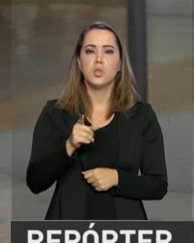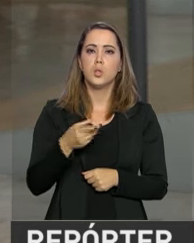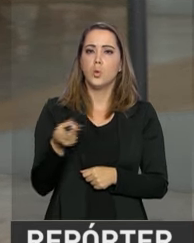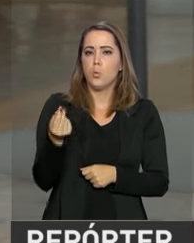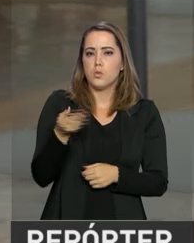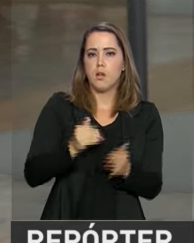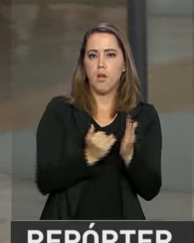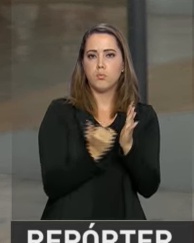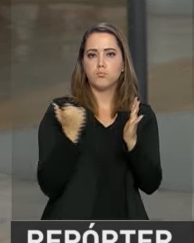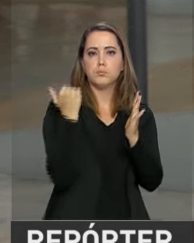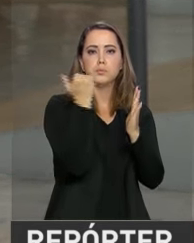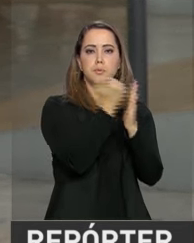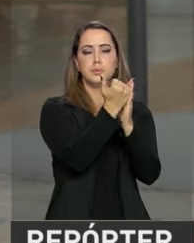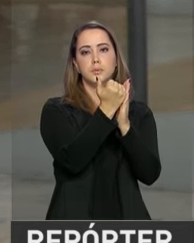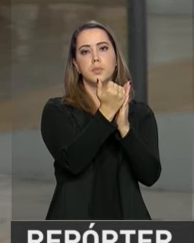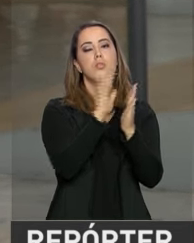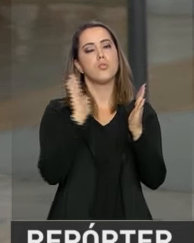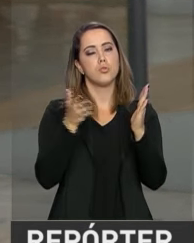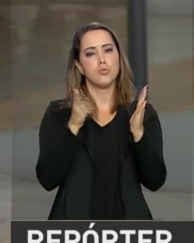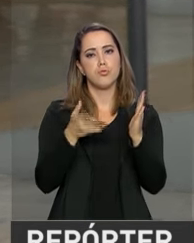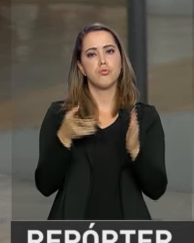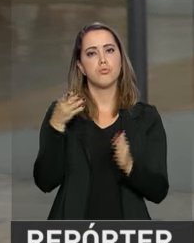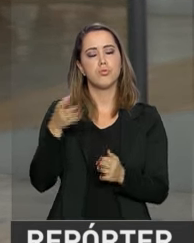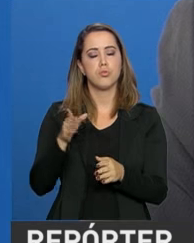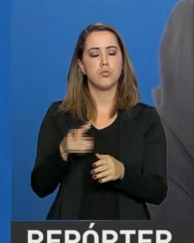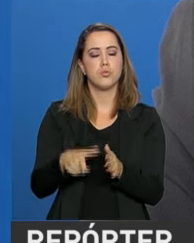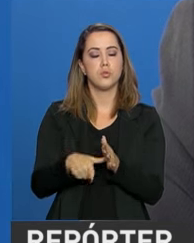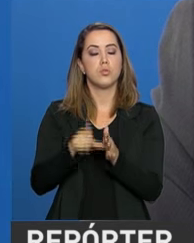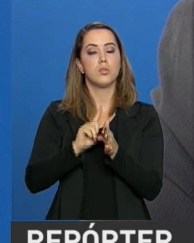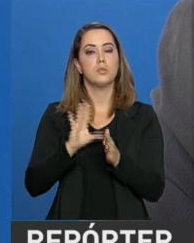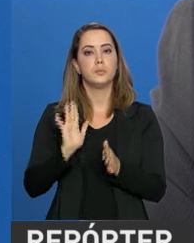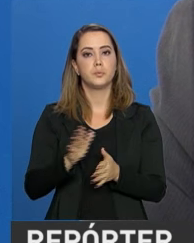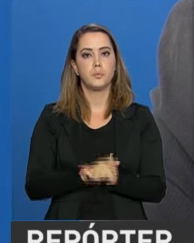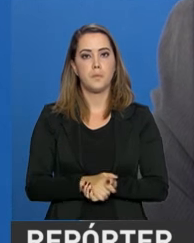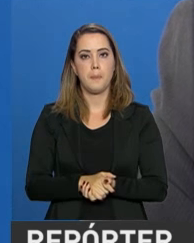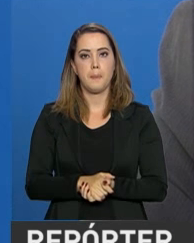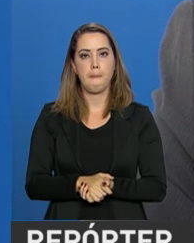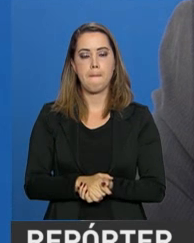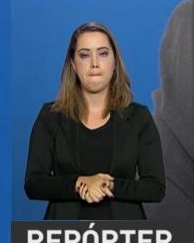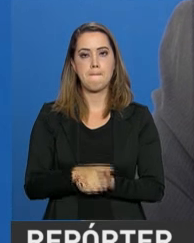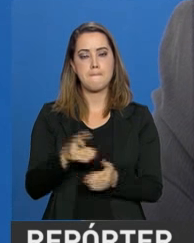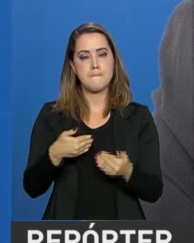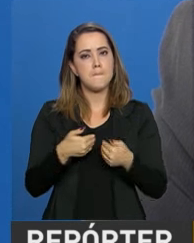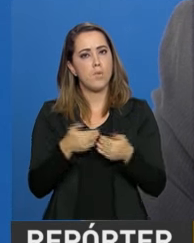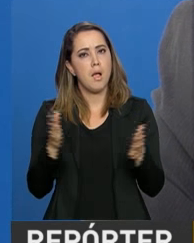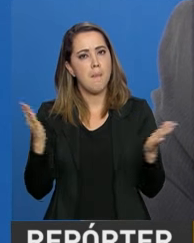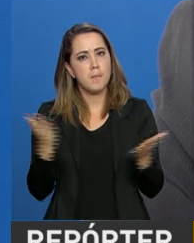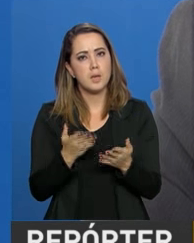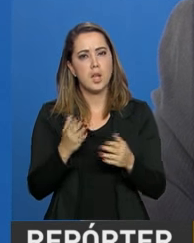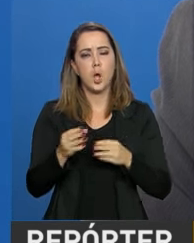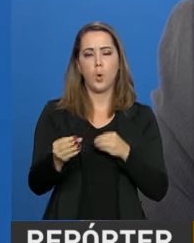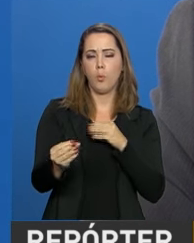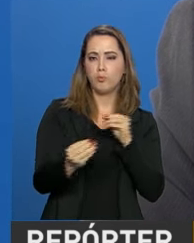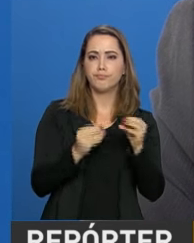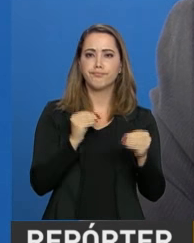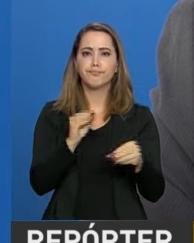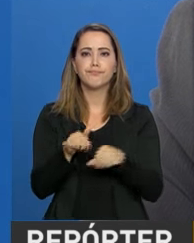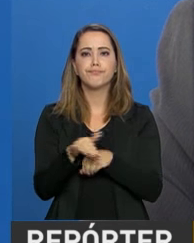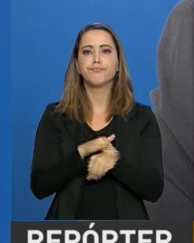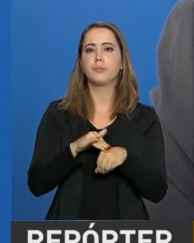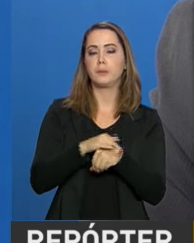e que não vão atrapalhar o ajuste fiscal do governo. Reabrir essas negociações